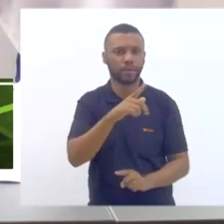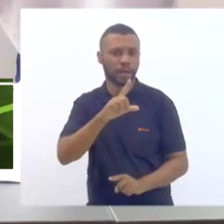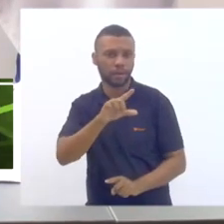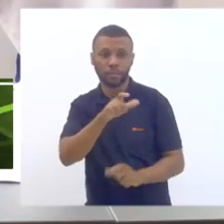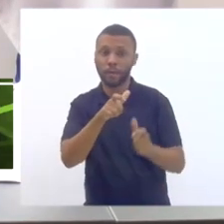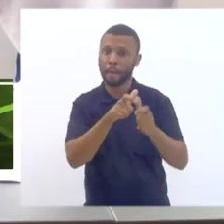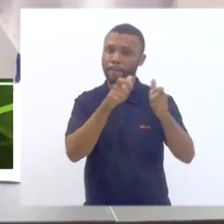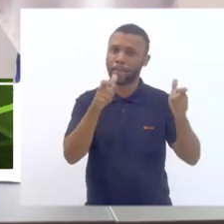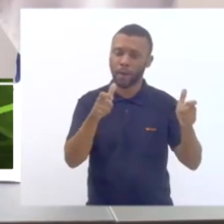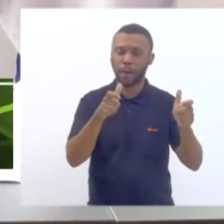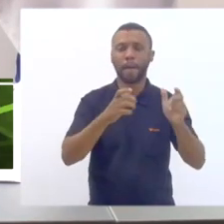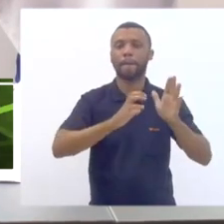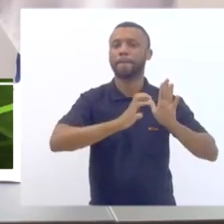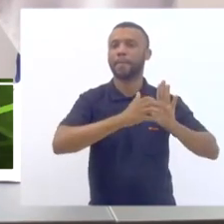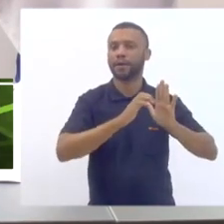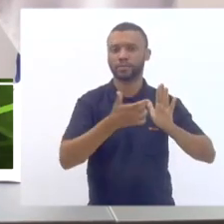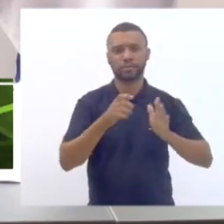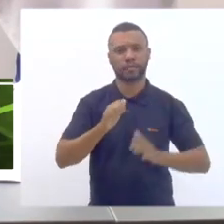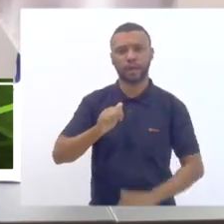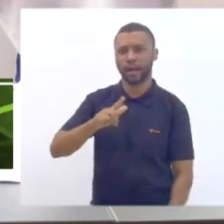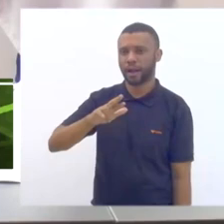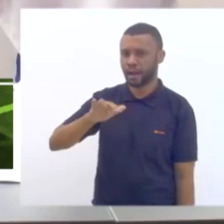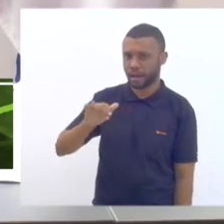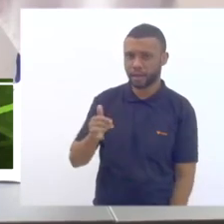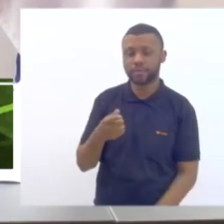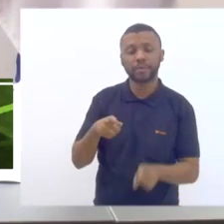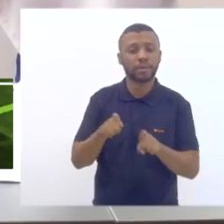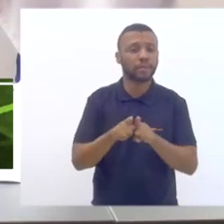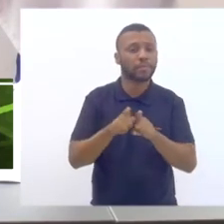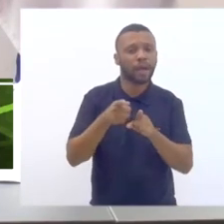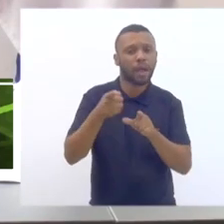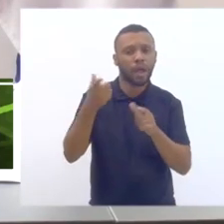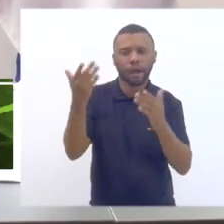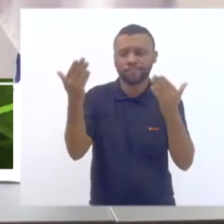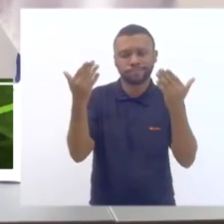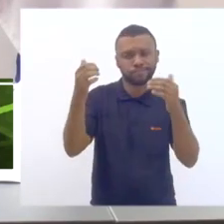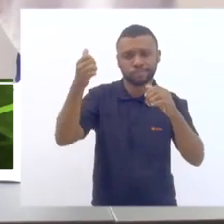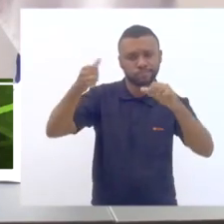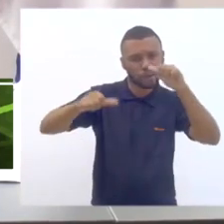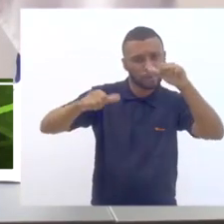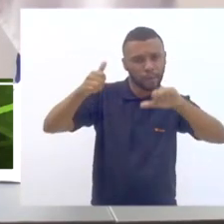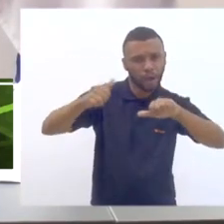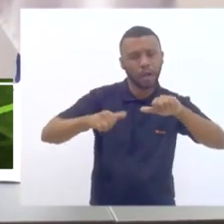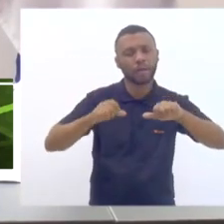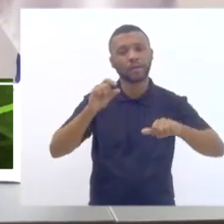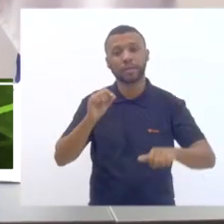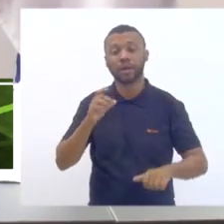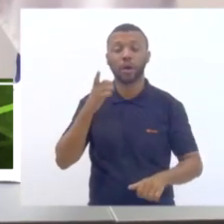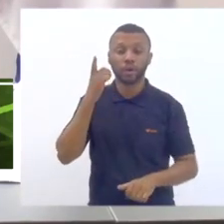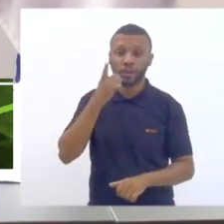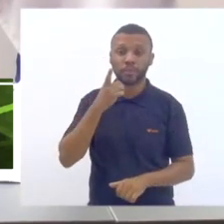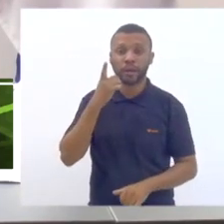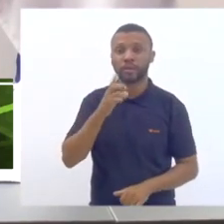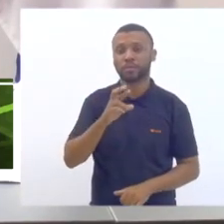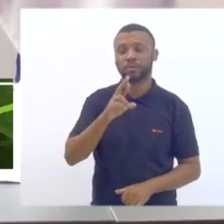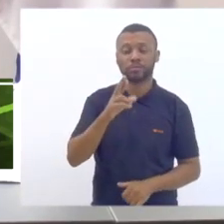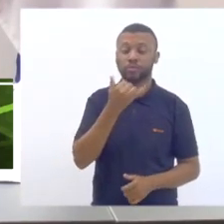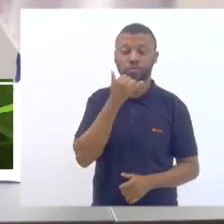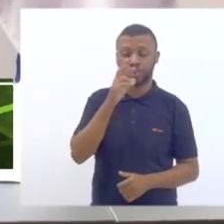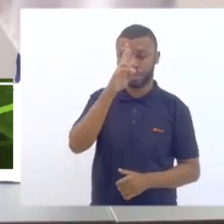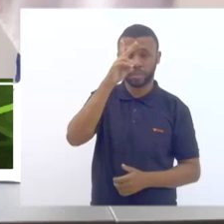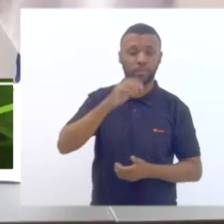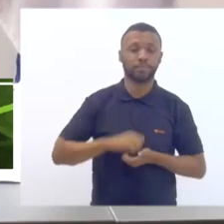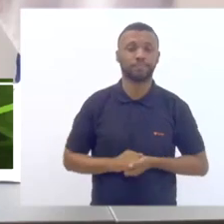maior bancada da casa, como também julgo que o deputado Rosenberg, o